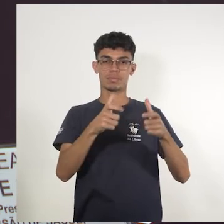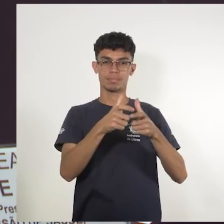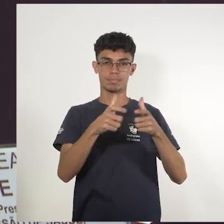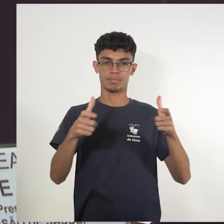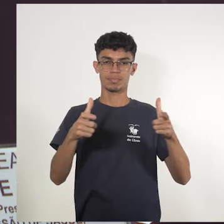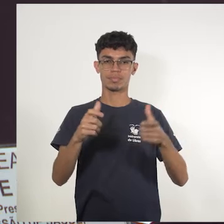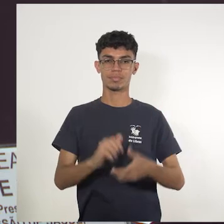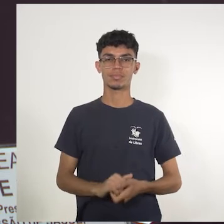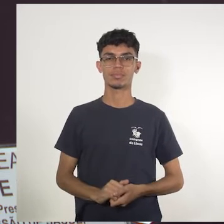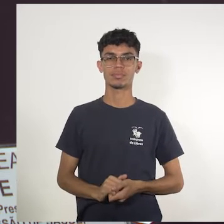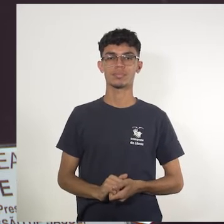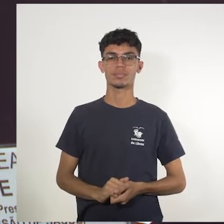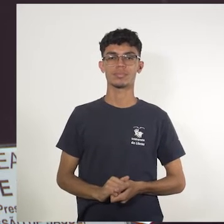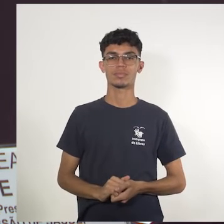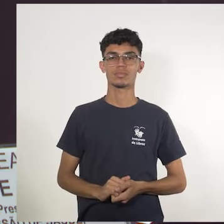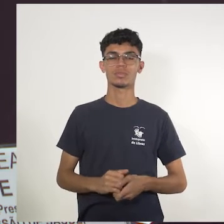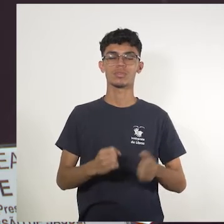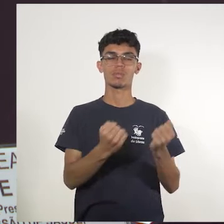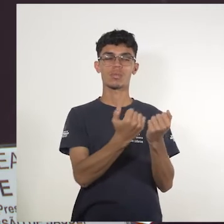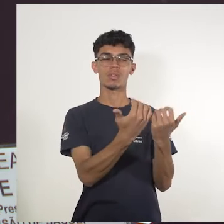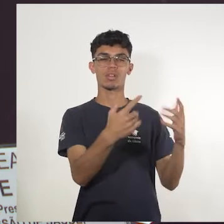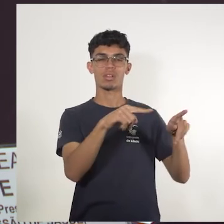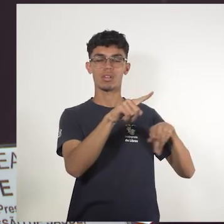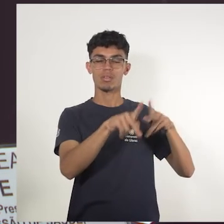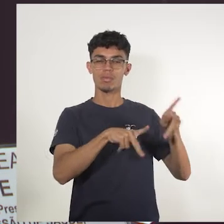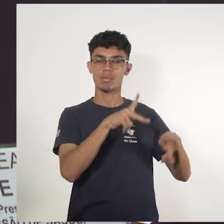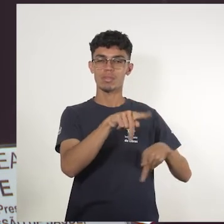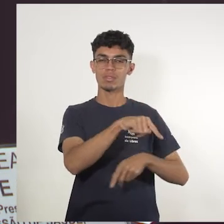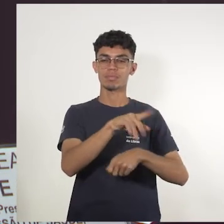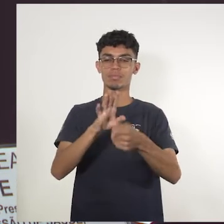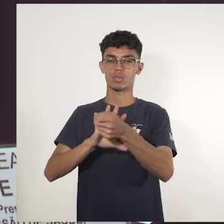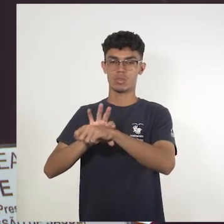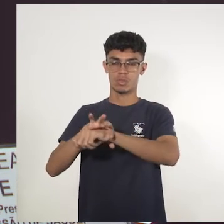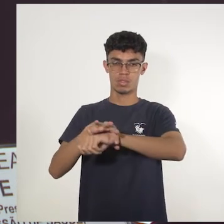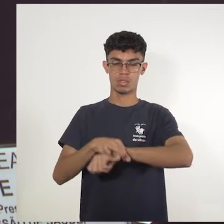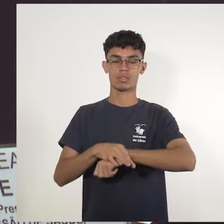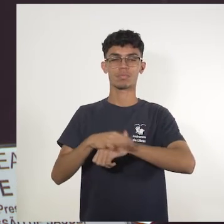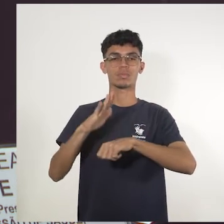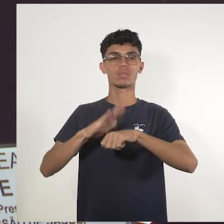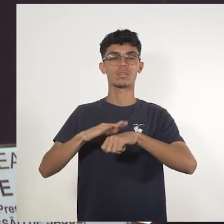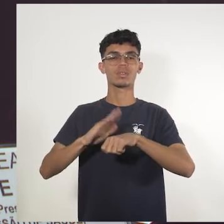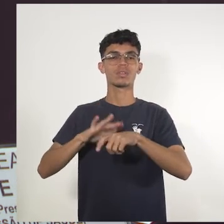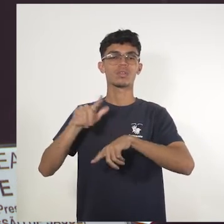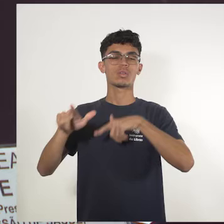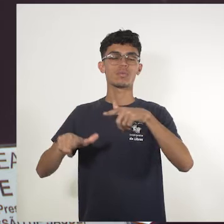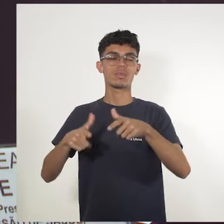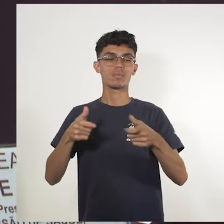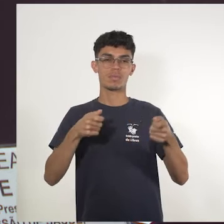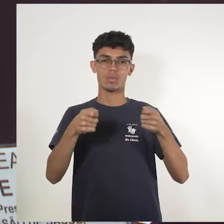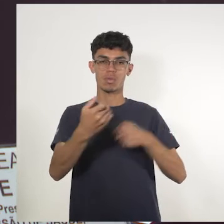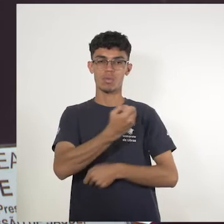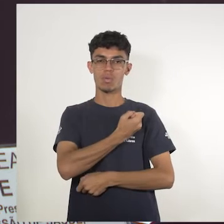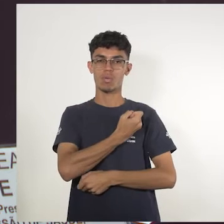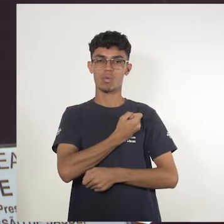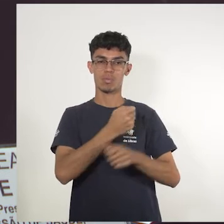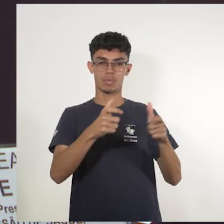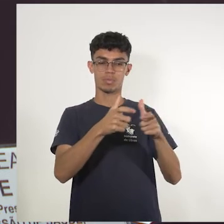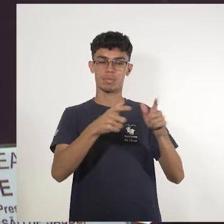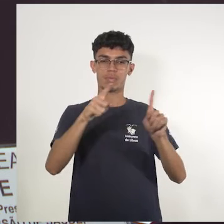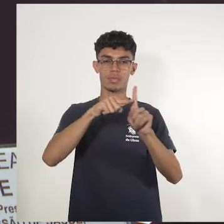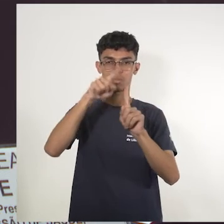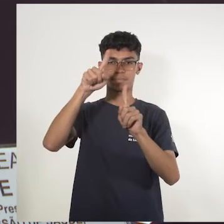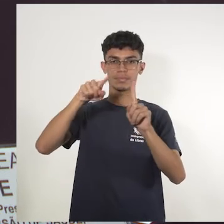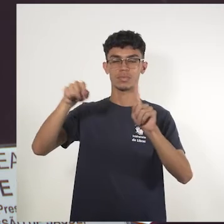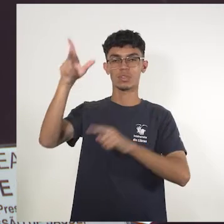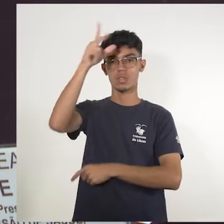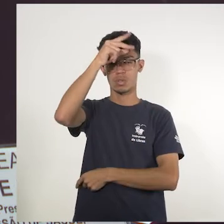que entender, a população tem que entender e ter a segurança que o trabalho está sendo feito, para controlar um número tão alto. Então, é uma